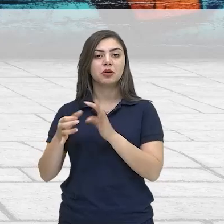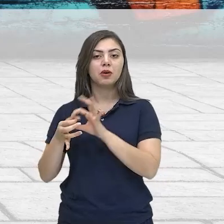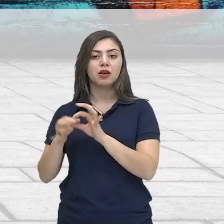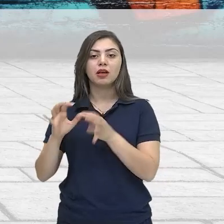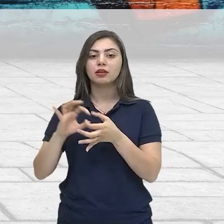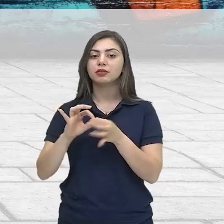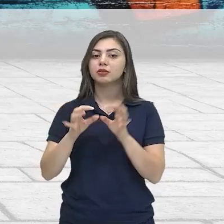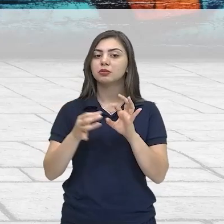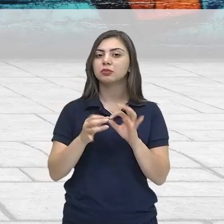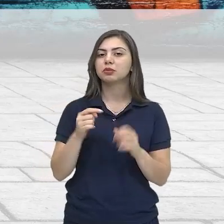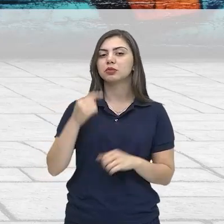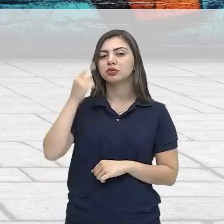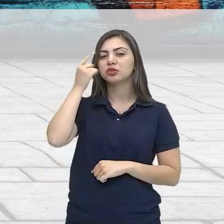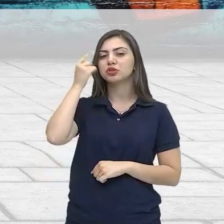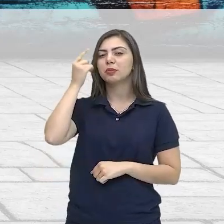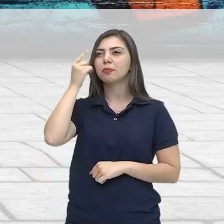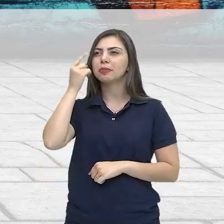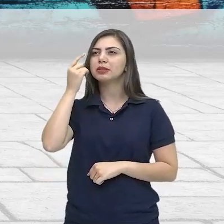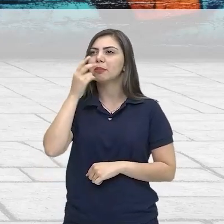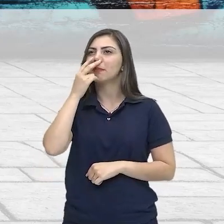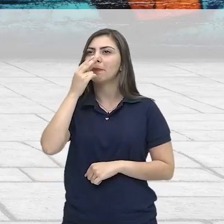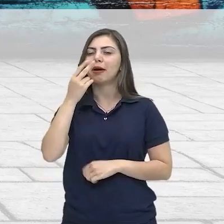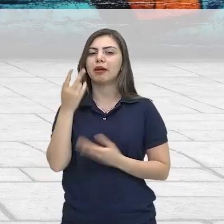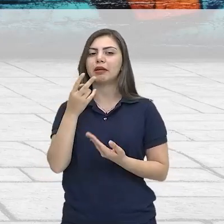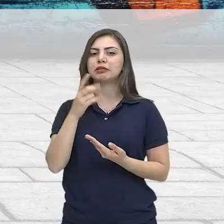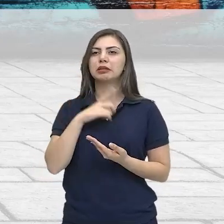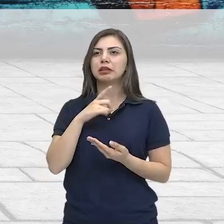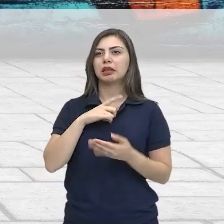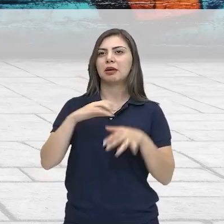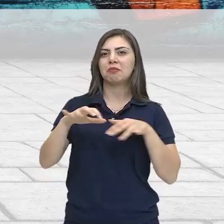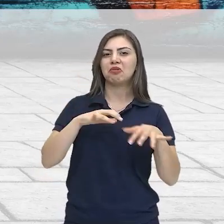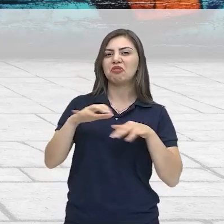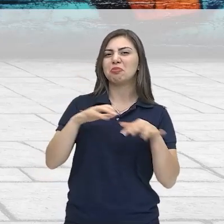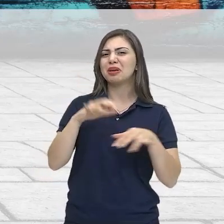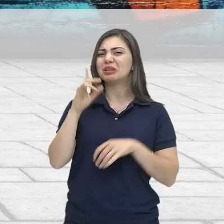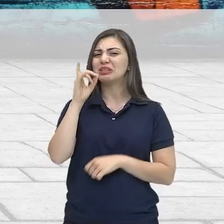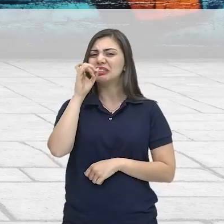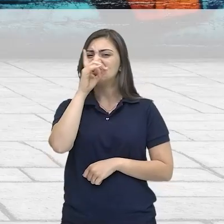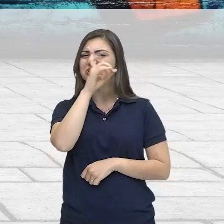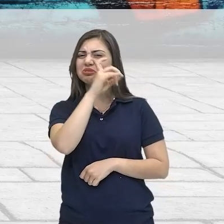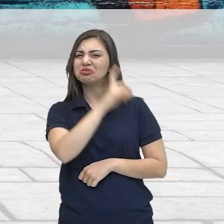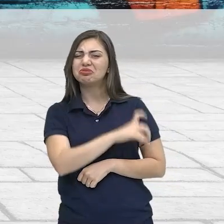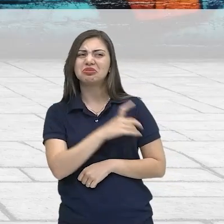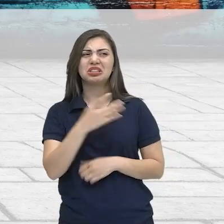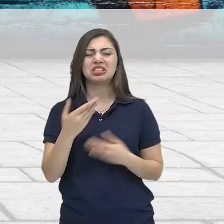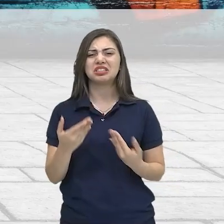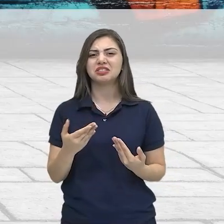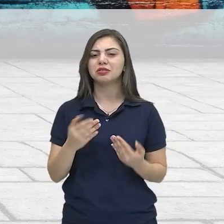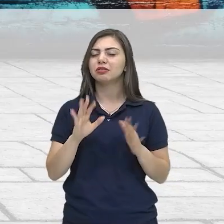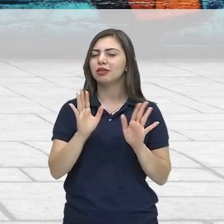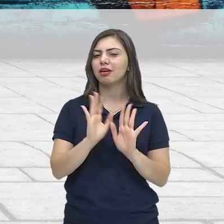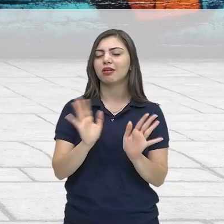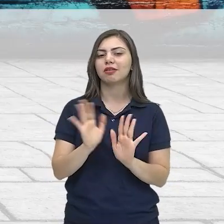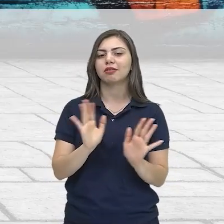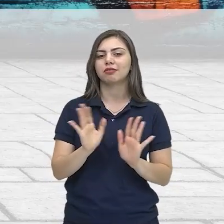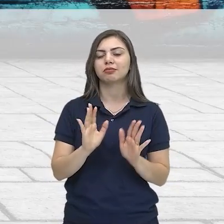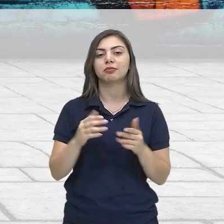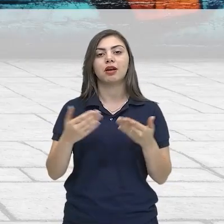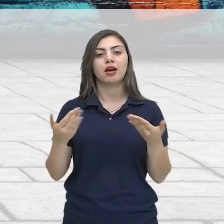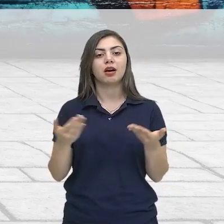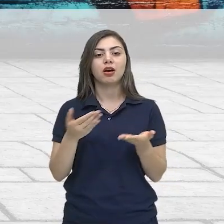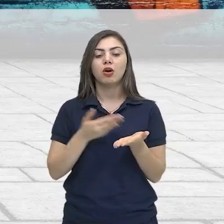logo em mortais, carpado, em si, power move, mas a dança inicia com